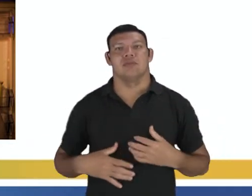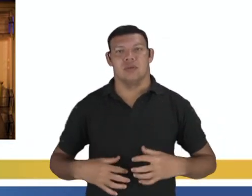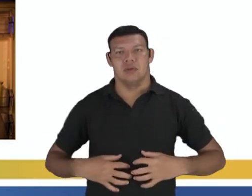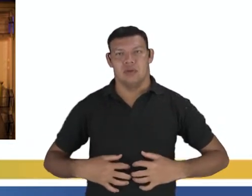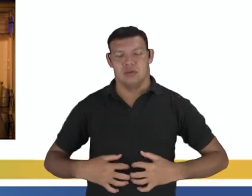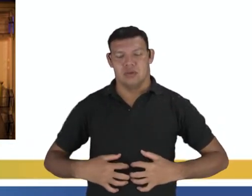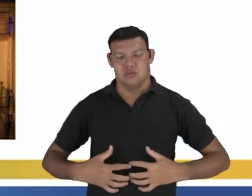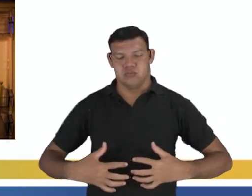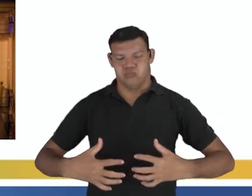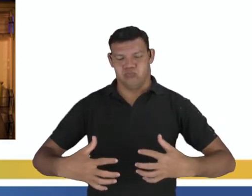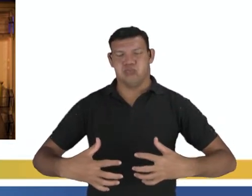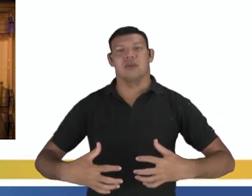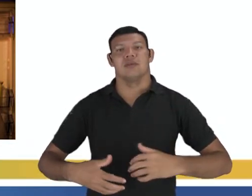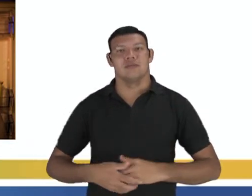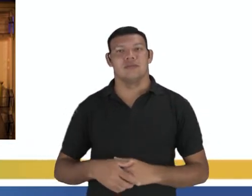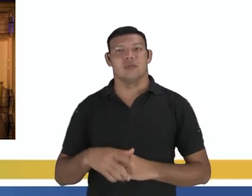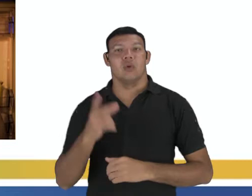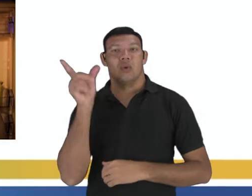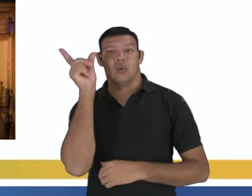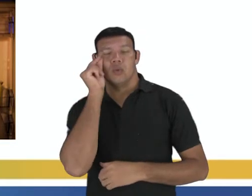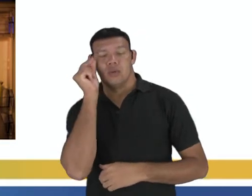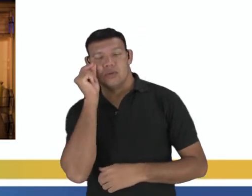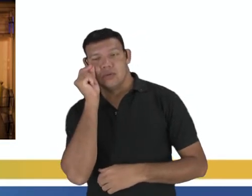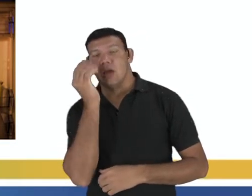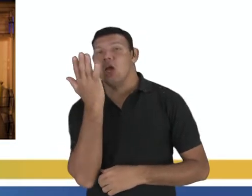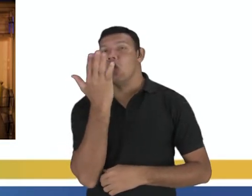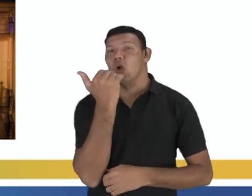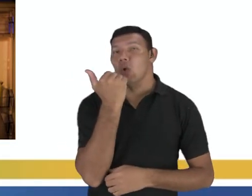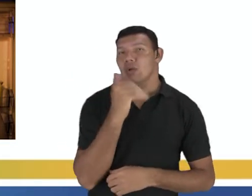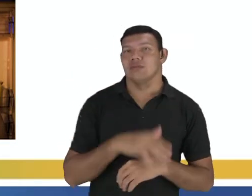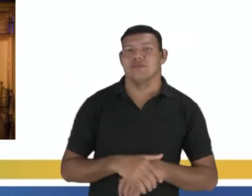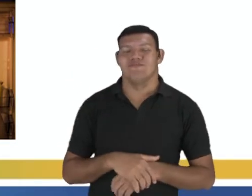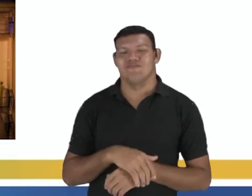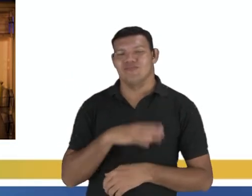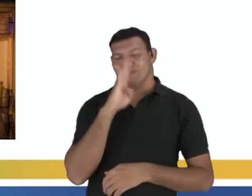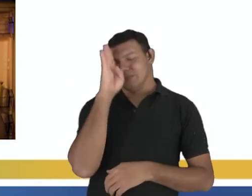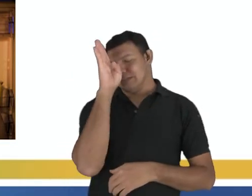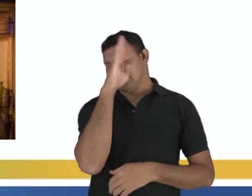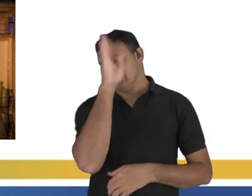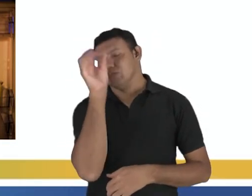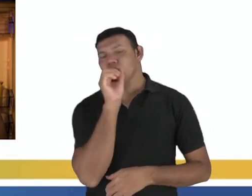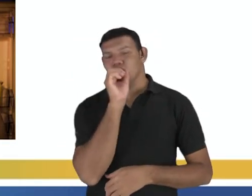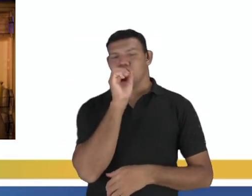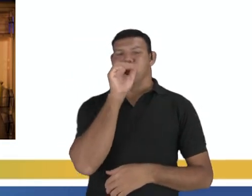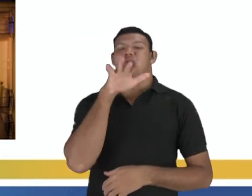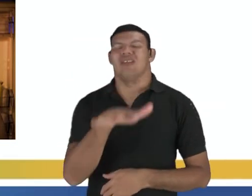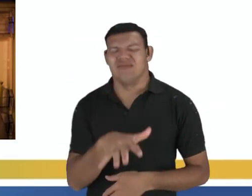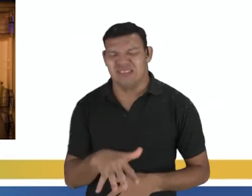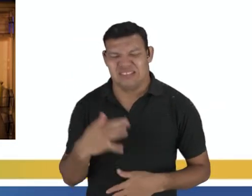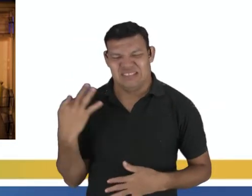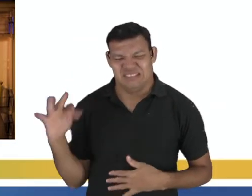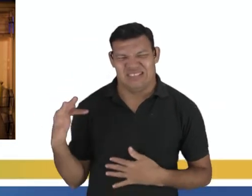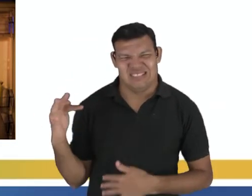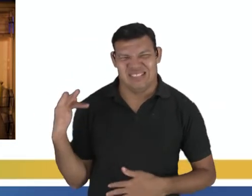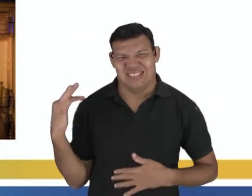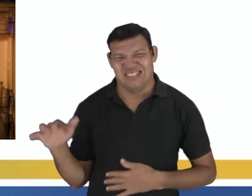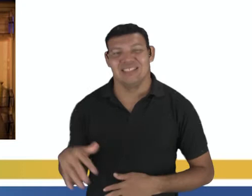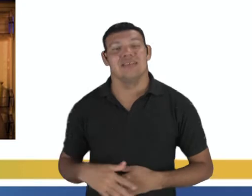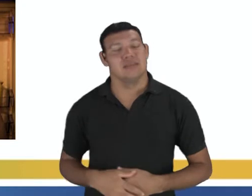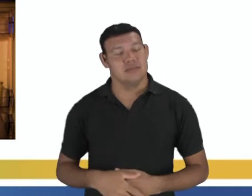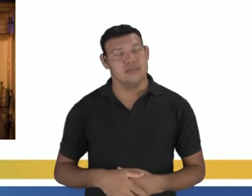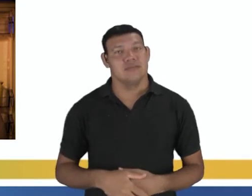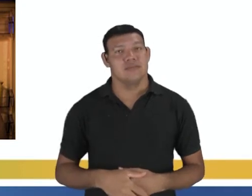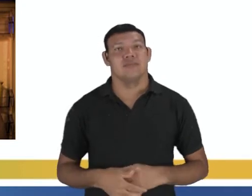abdominal aumento do Sono da Fome náuseas vômitos tonturas cansaço e cólicas tá é claro que não